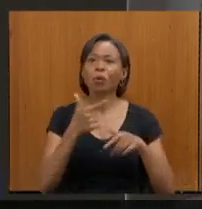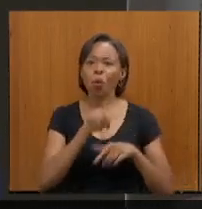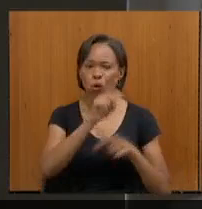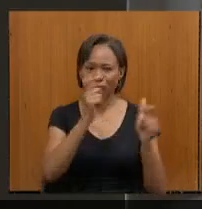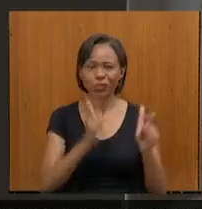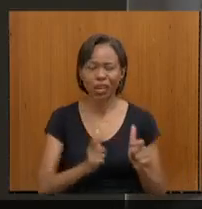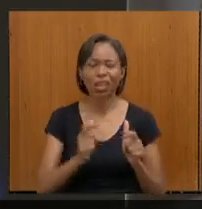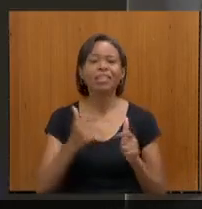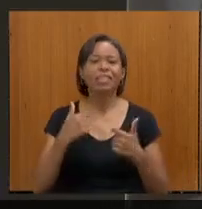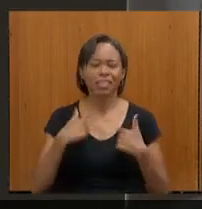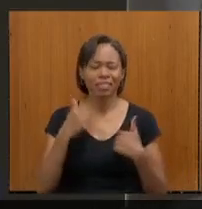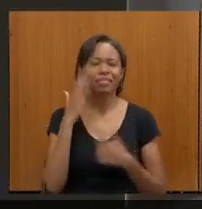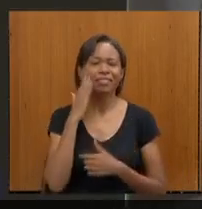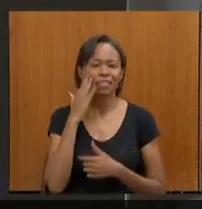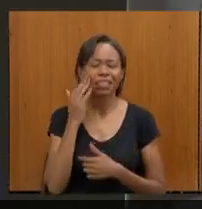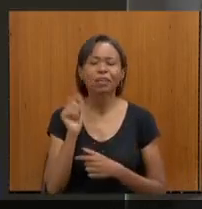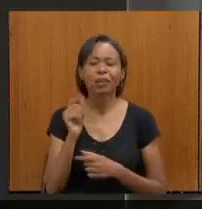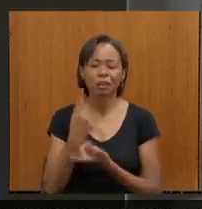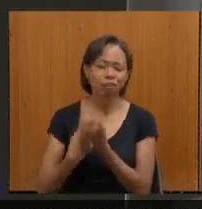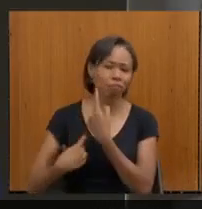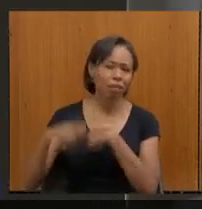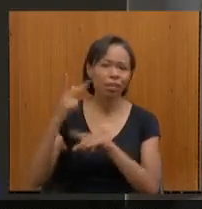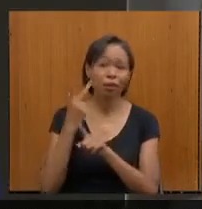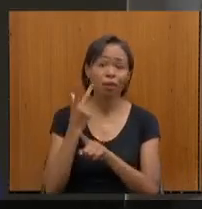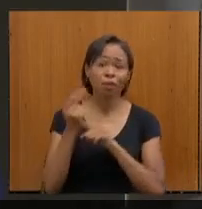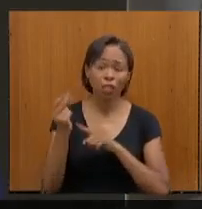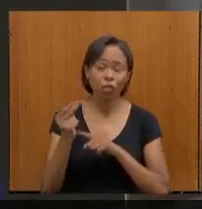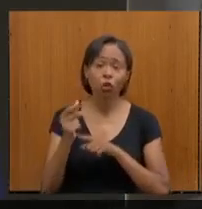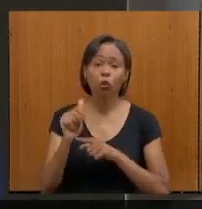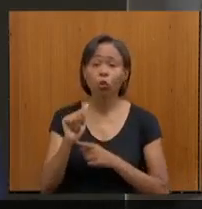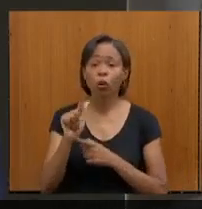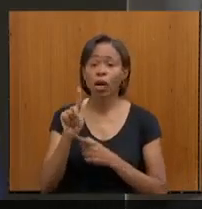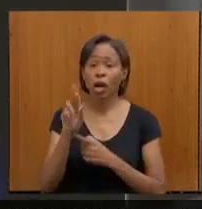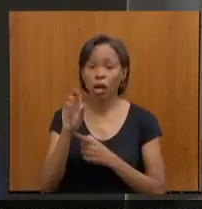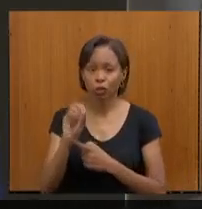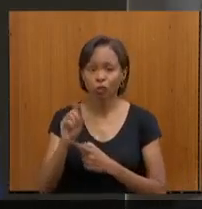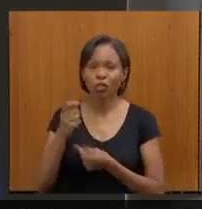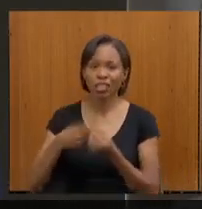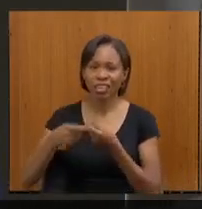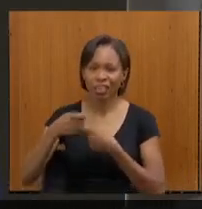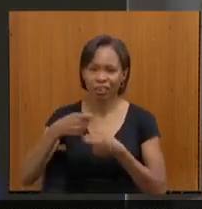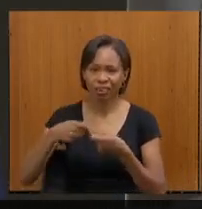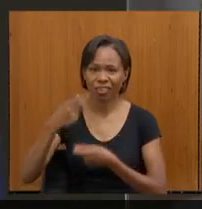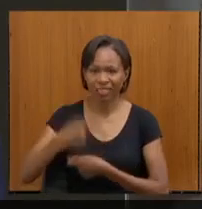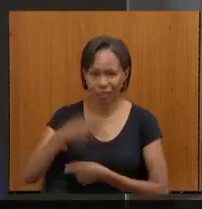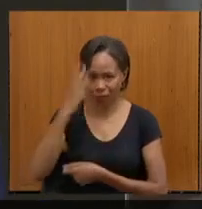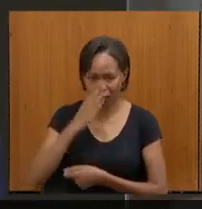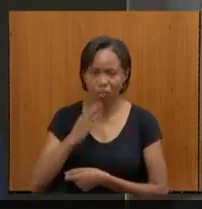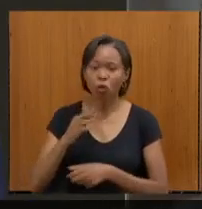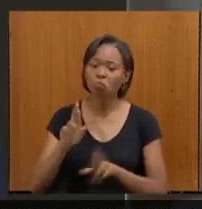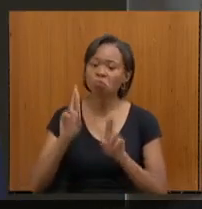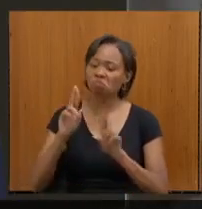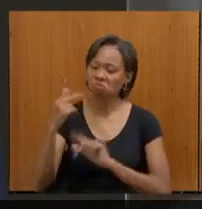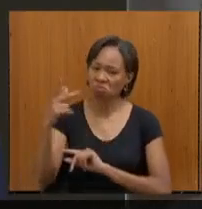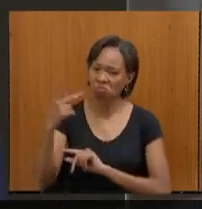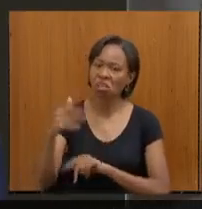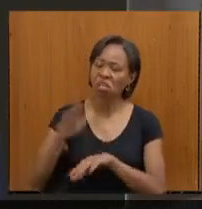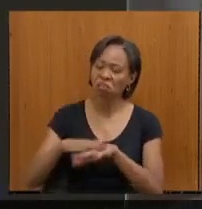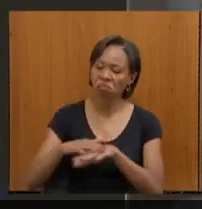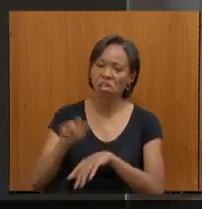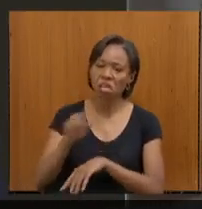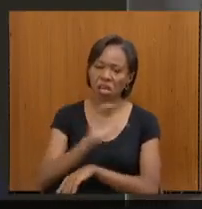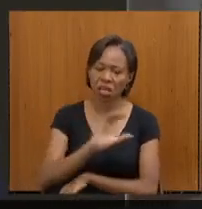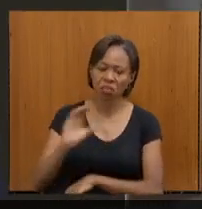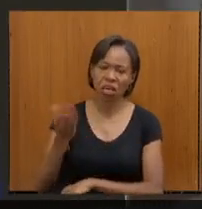que uma parte do eixo do agronegócio do Brasil deve muito a esse trabalho que ele coordenou e eu